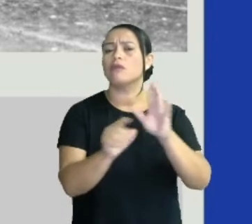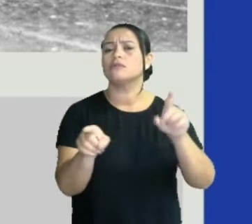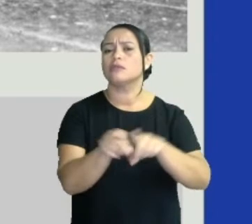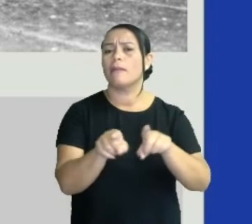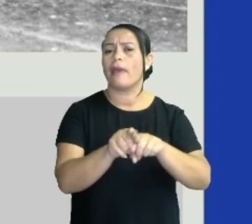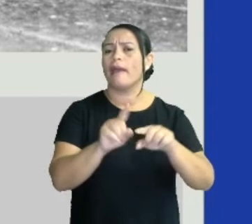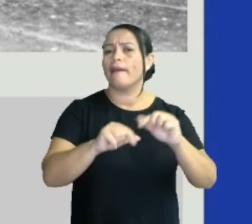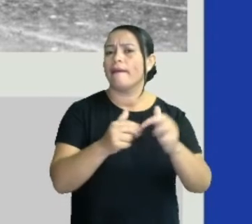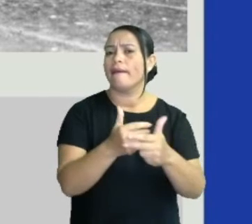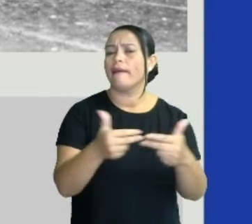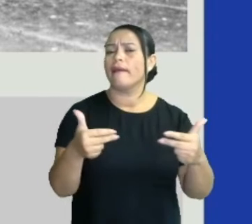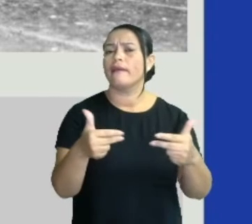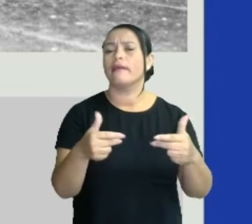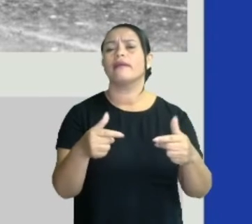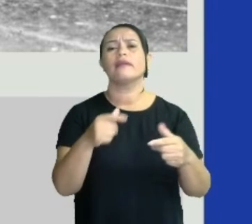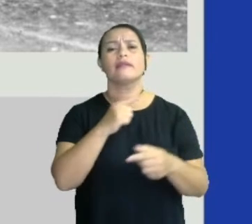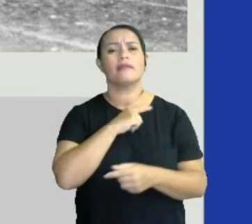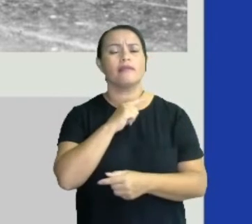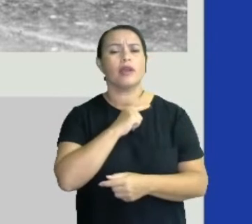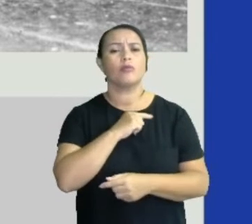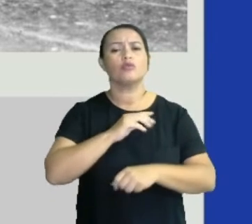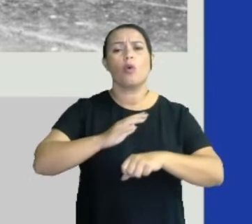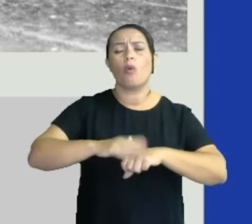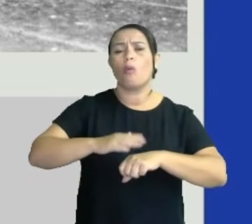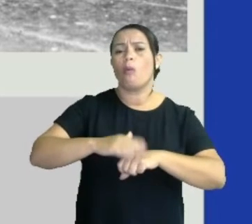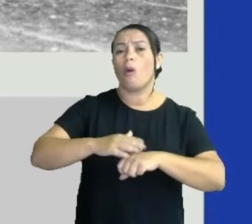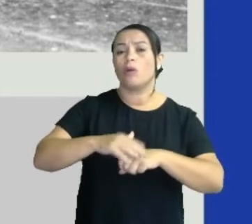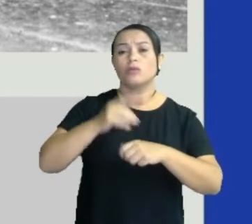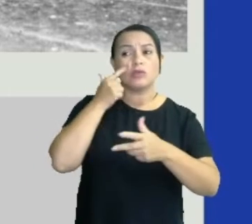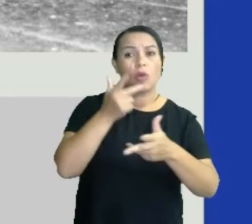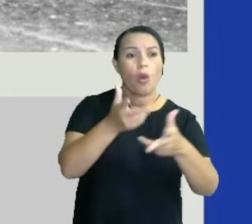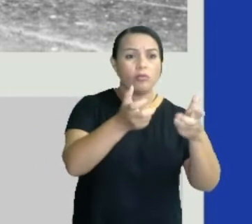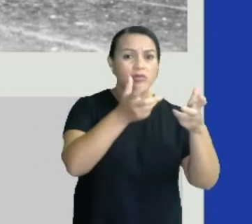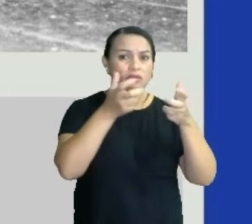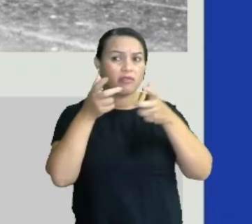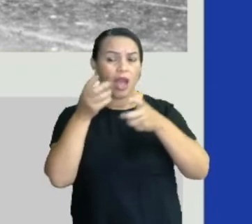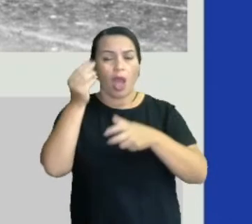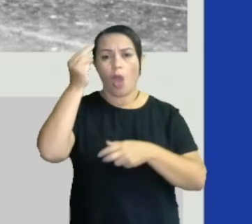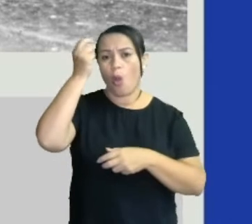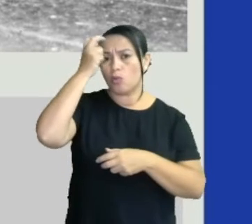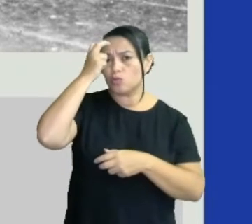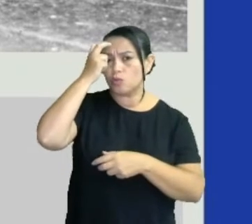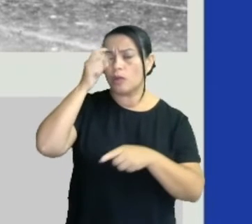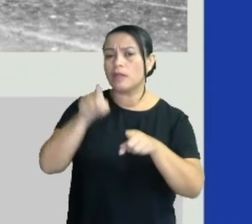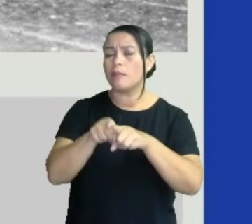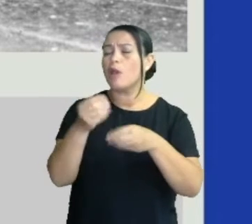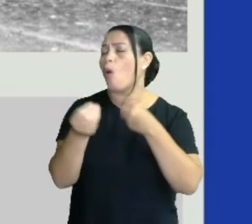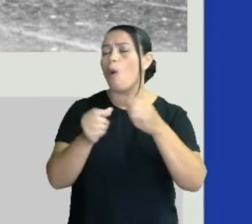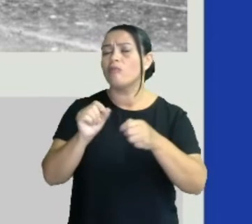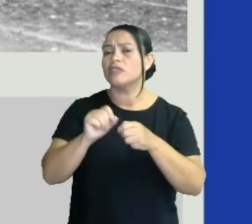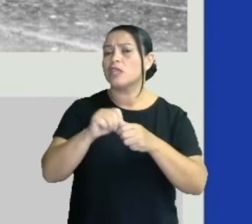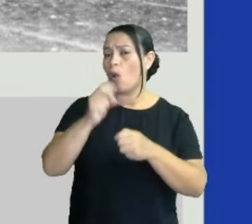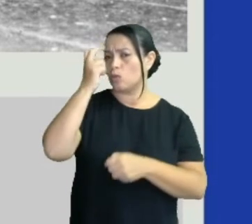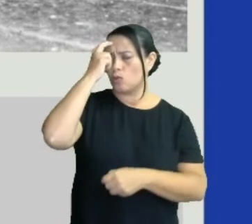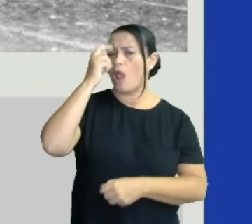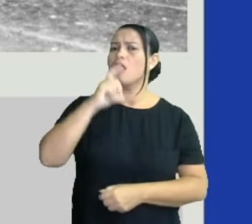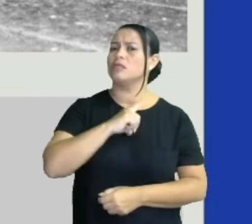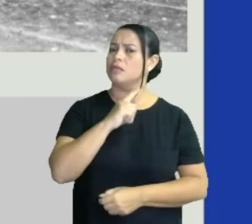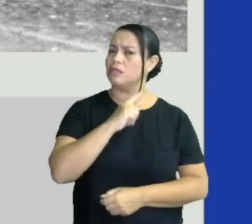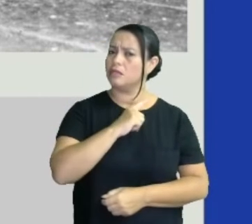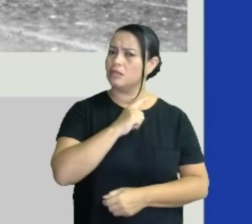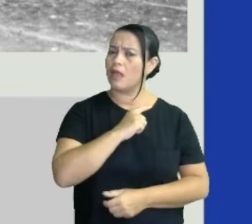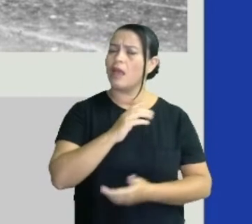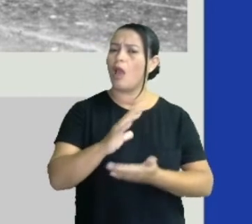influenciaram esse nosso modo de ver a cultura ou de fazer cultura, tem